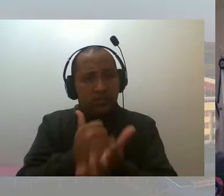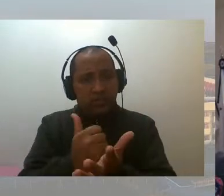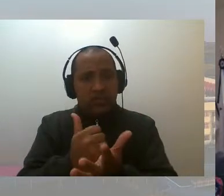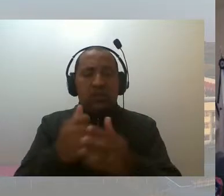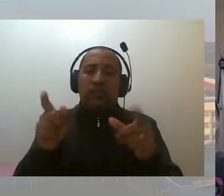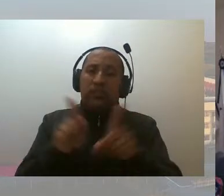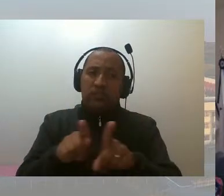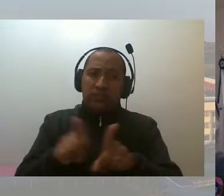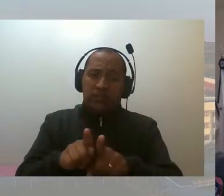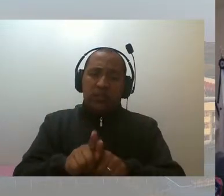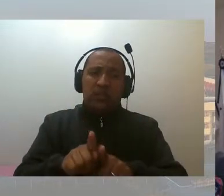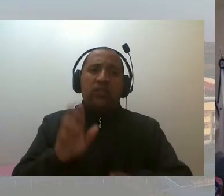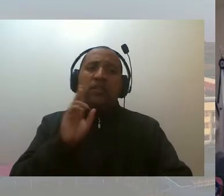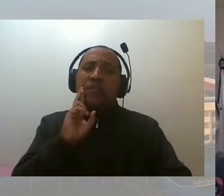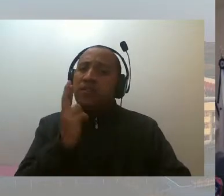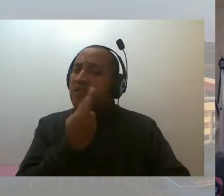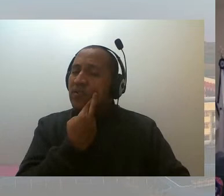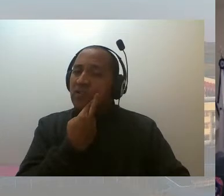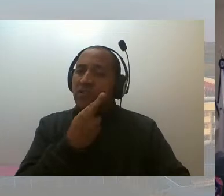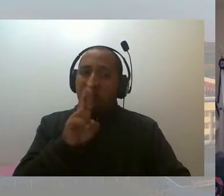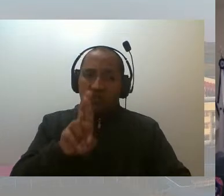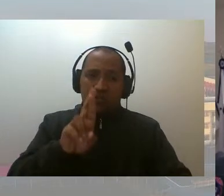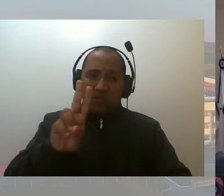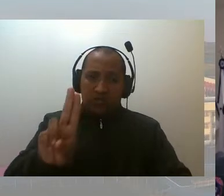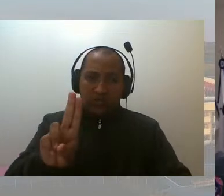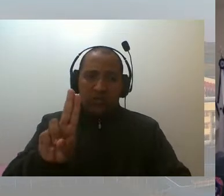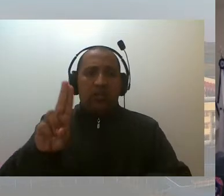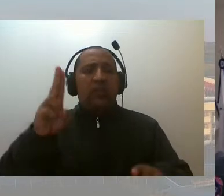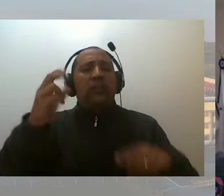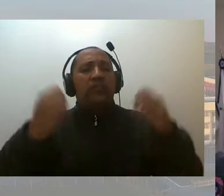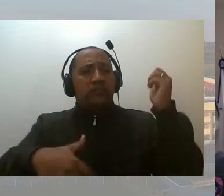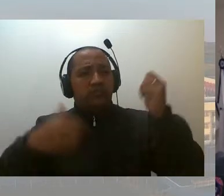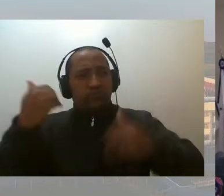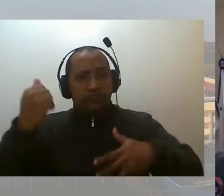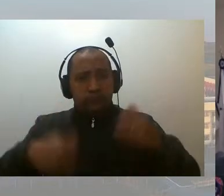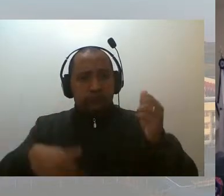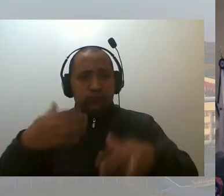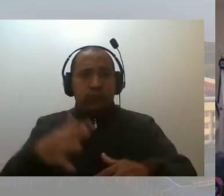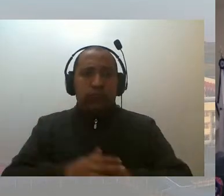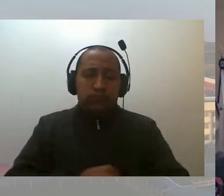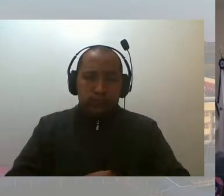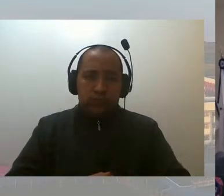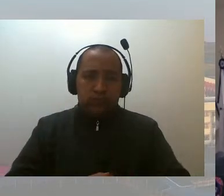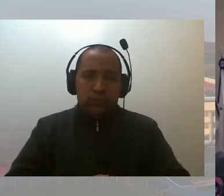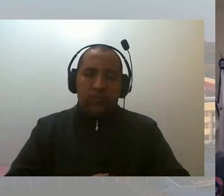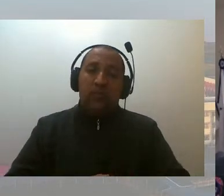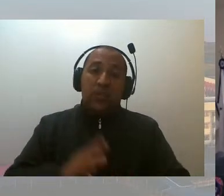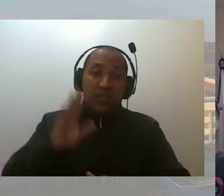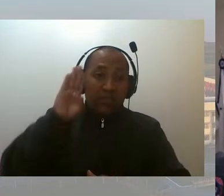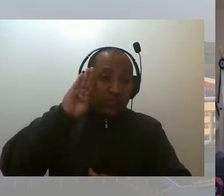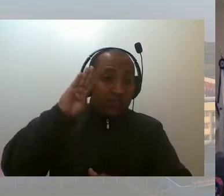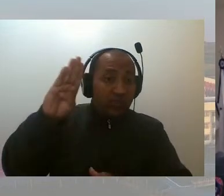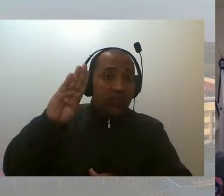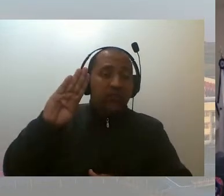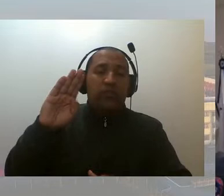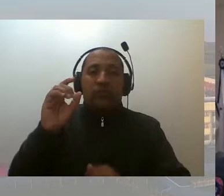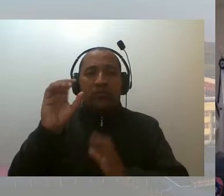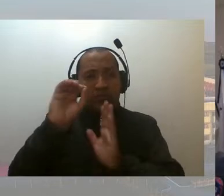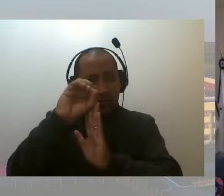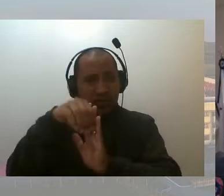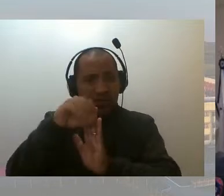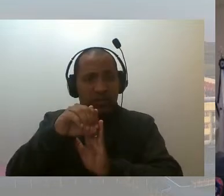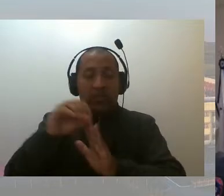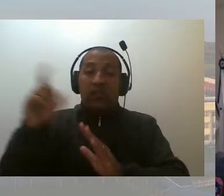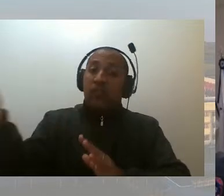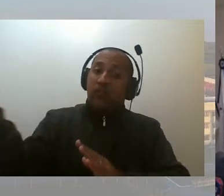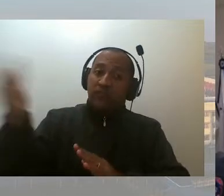do restaurante universitário, gostaria de informar que o principal recurso que chega para a PRAEC